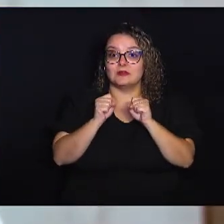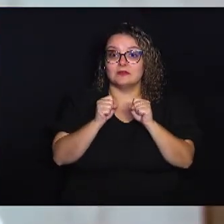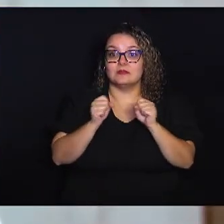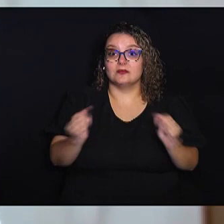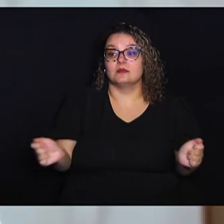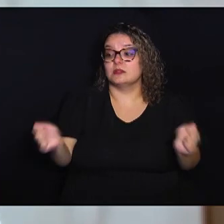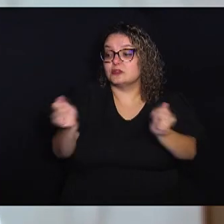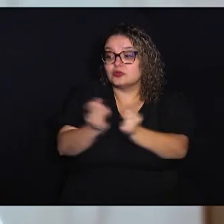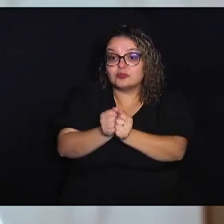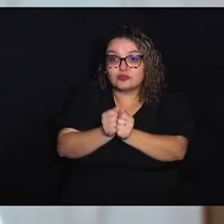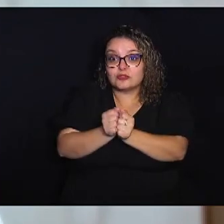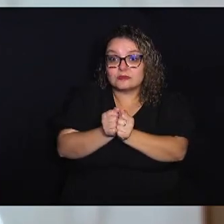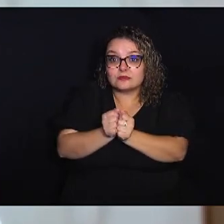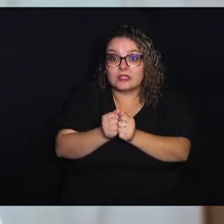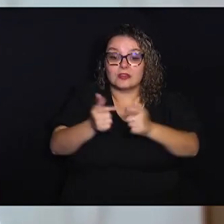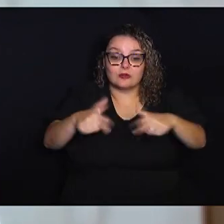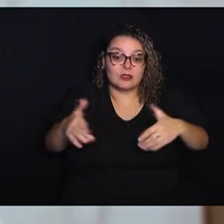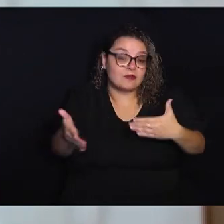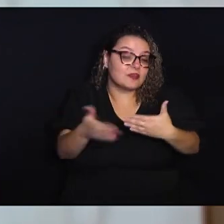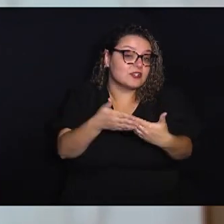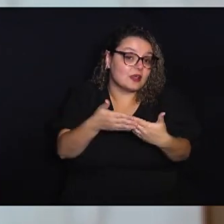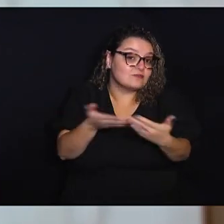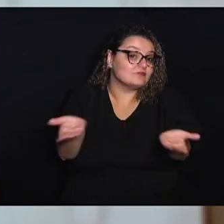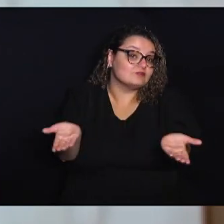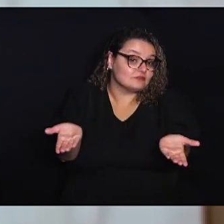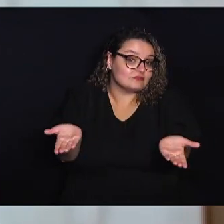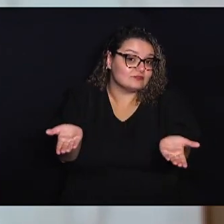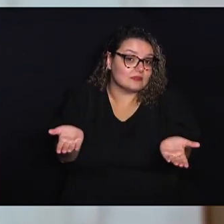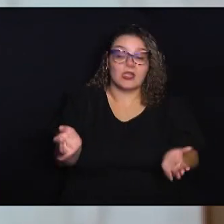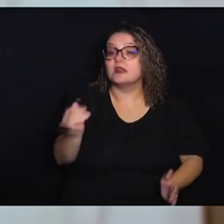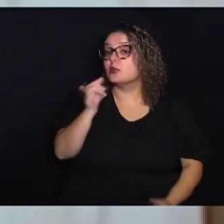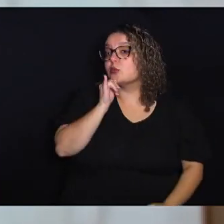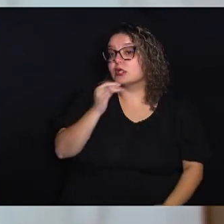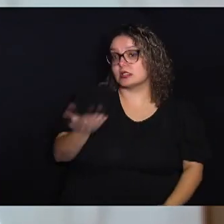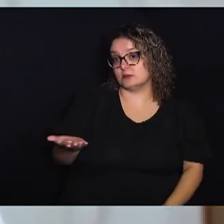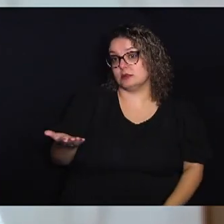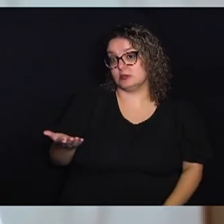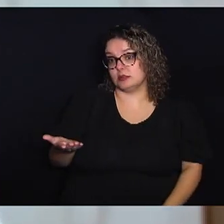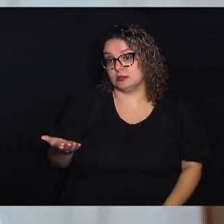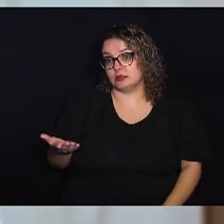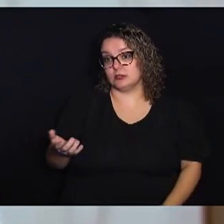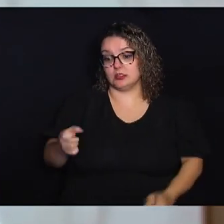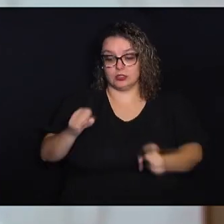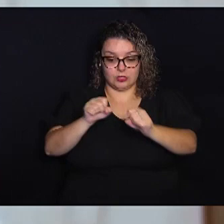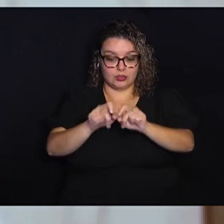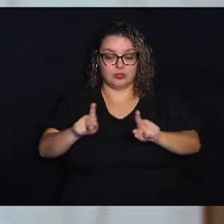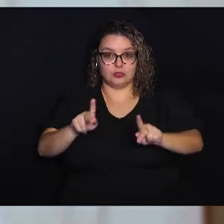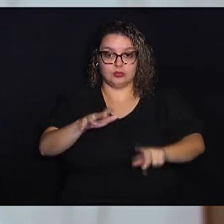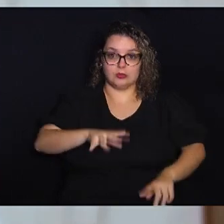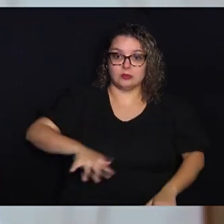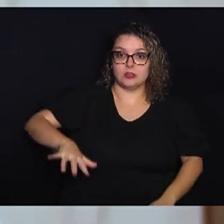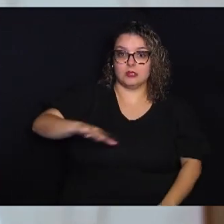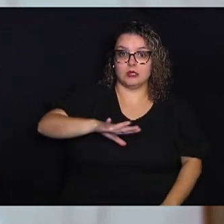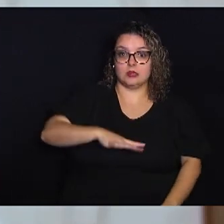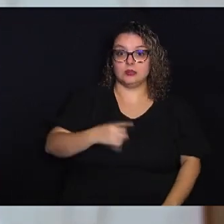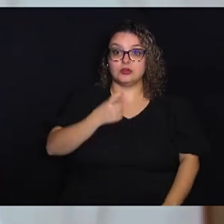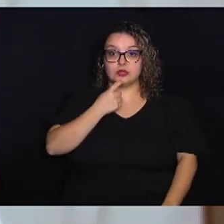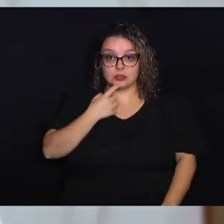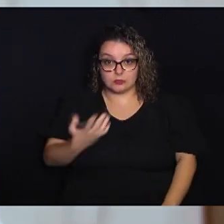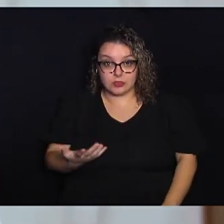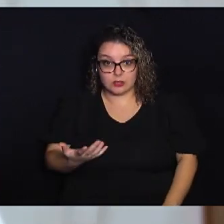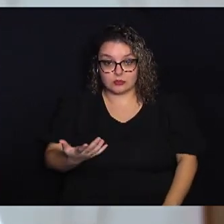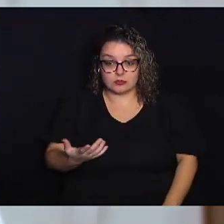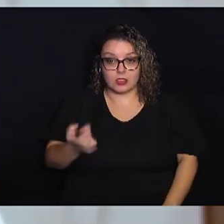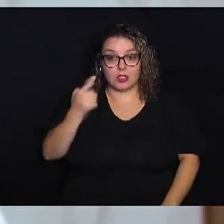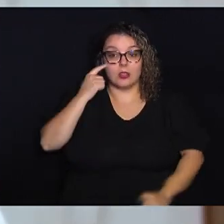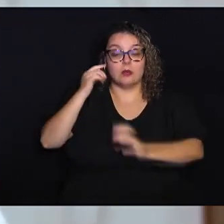aglomerado. Então vamos citar, por exemplo, aqui você tem os shoppings aqui da região de Campinas. Imagina